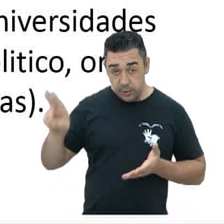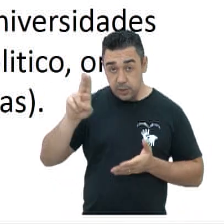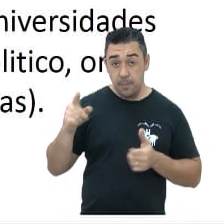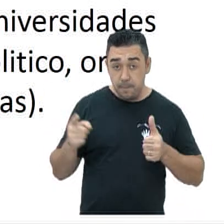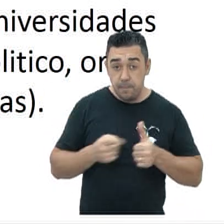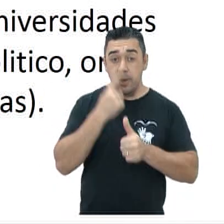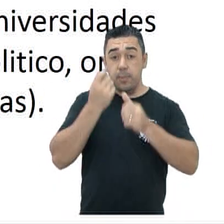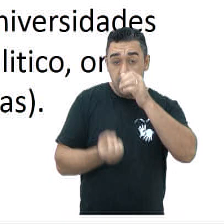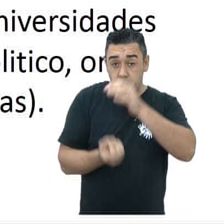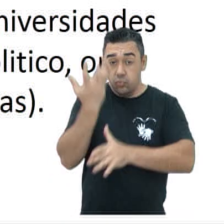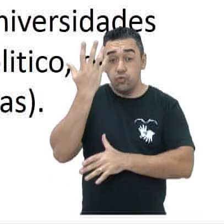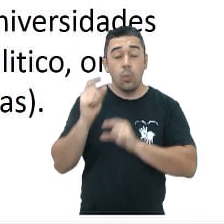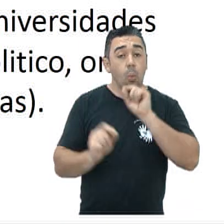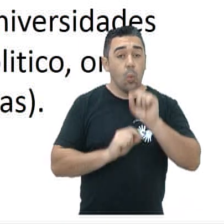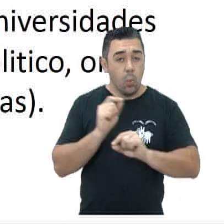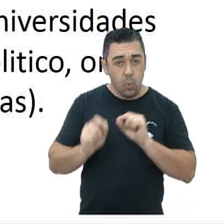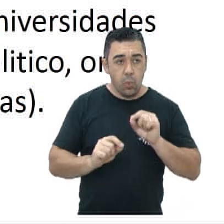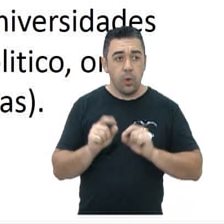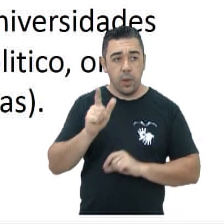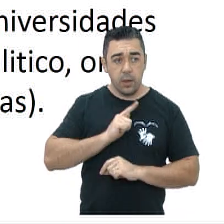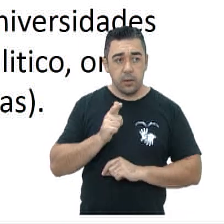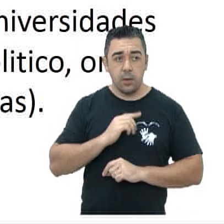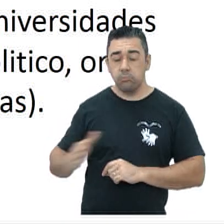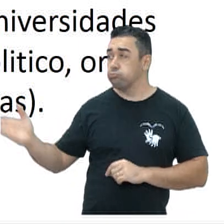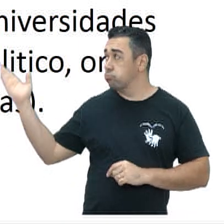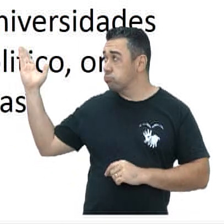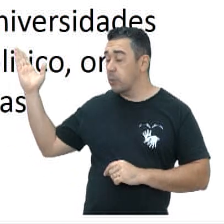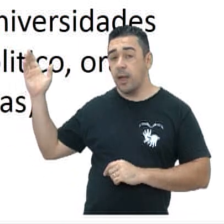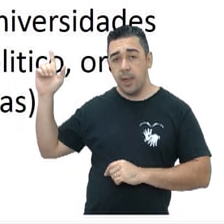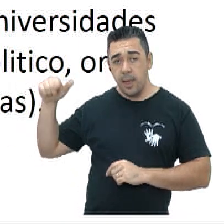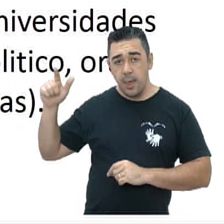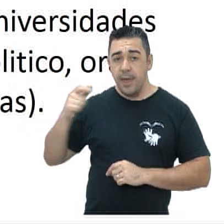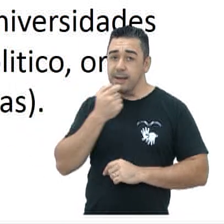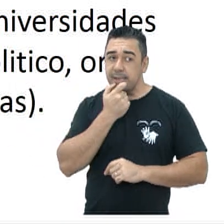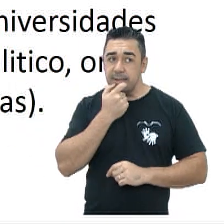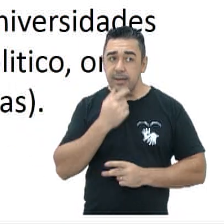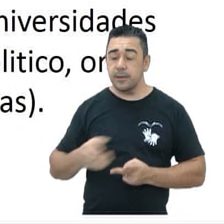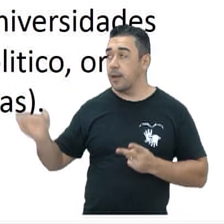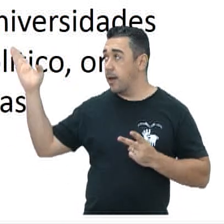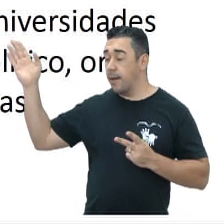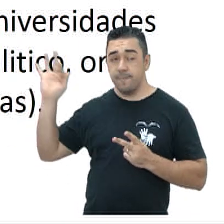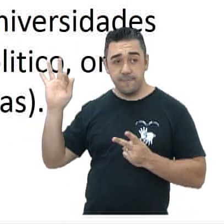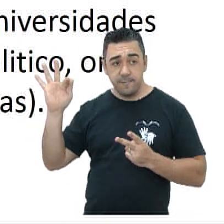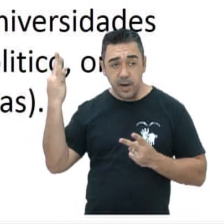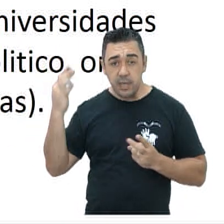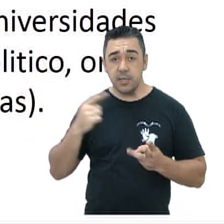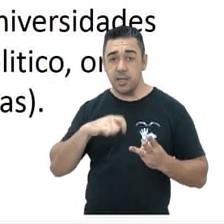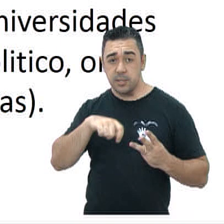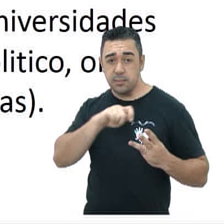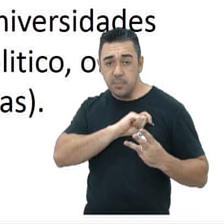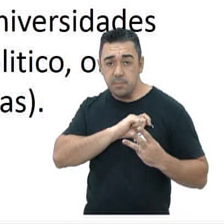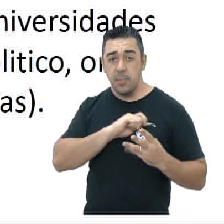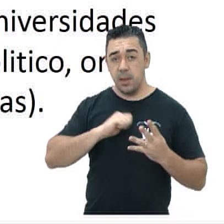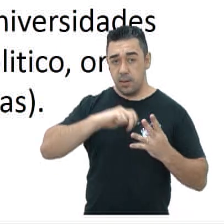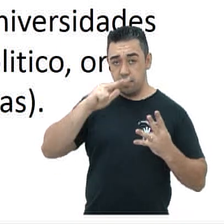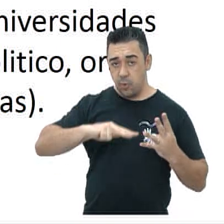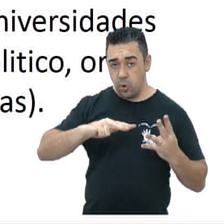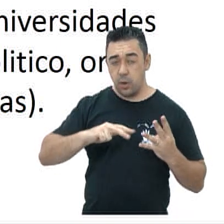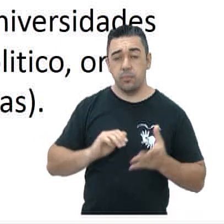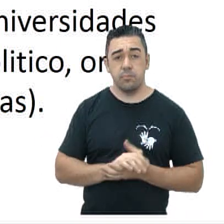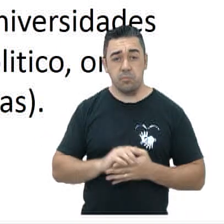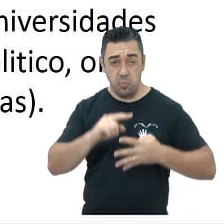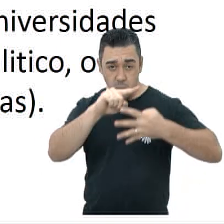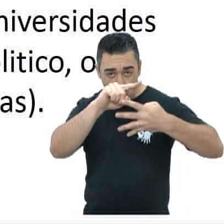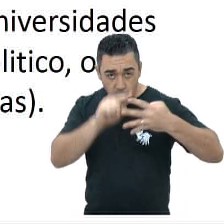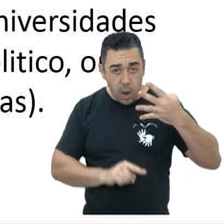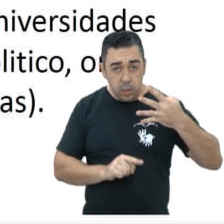a surgirem, né, vão ser Oxford e Cambridge na Inglaterra, Paris e Montpellier na França, Salamanca na Espanha, Coimbra em Portugal.